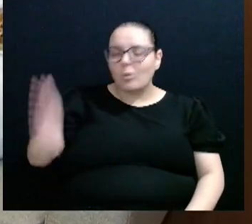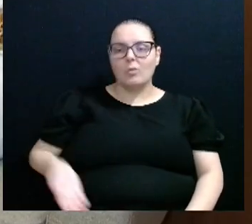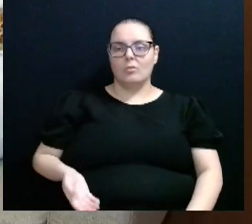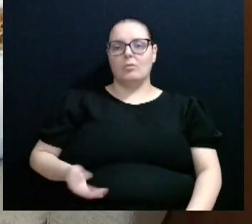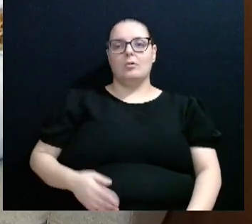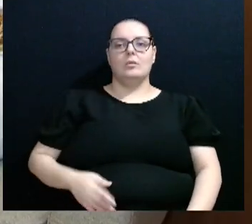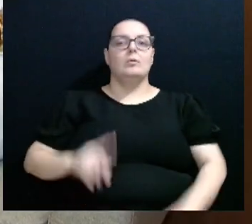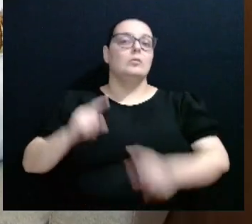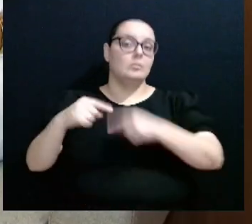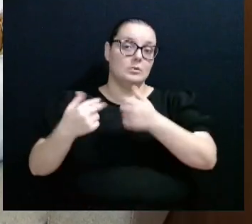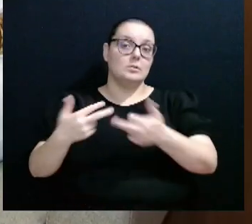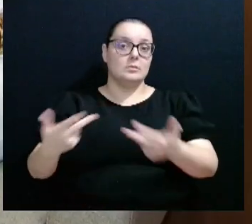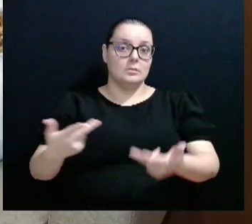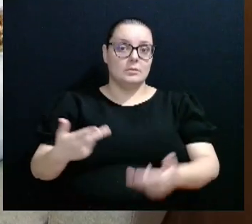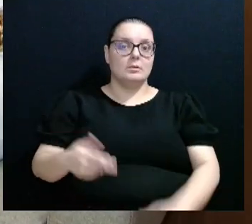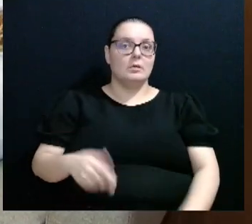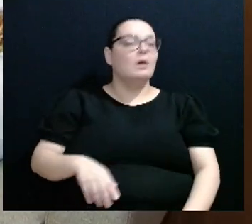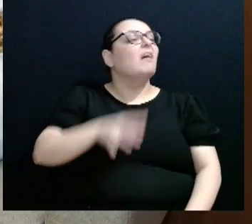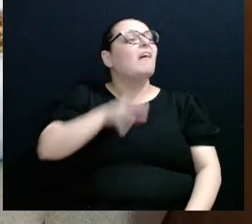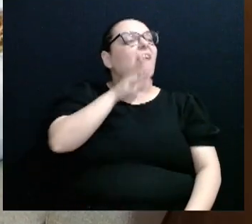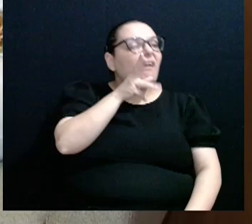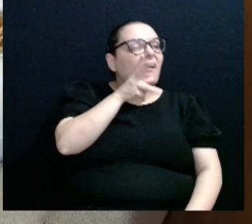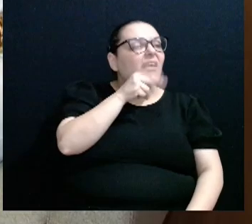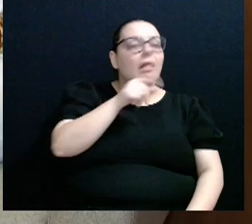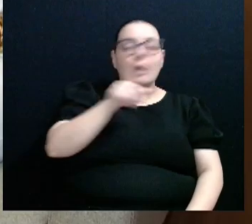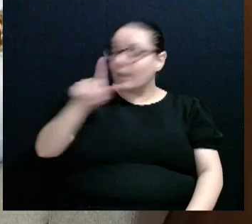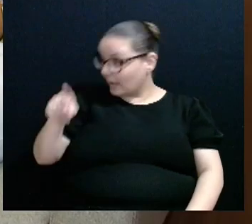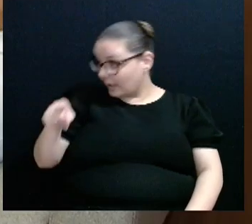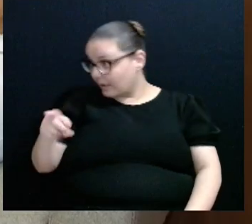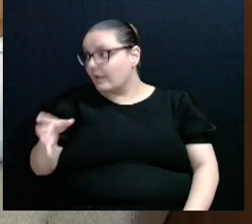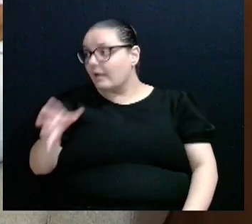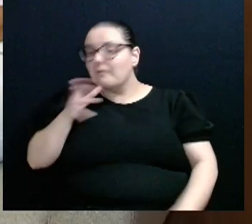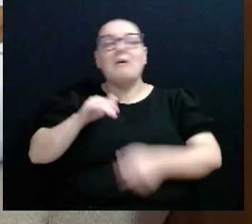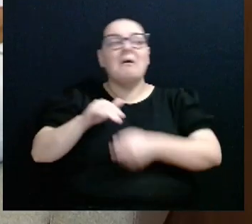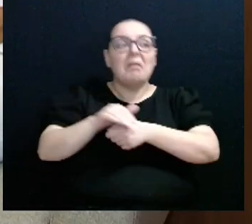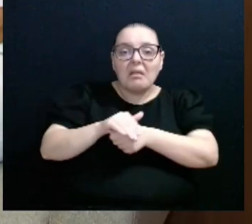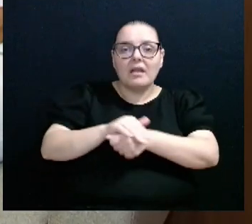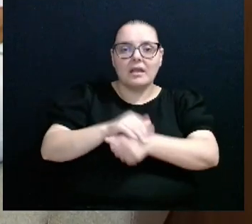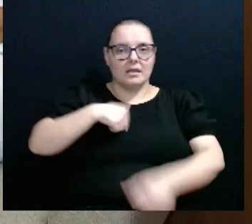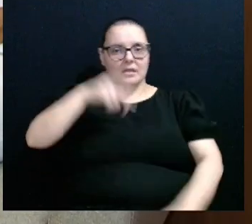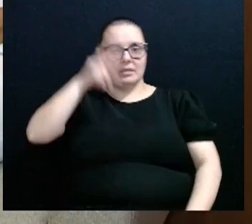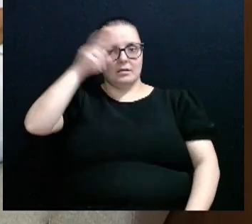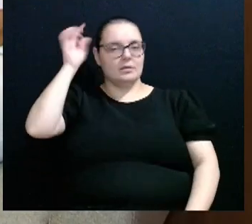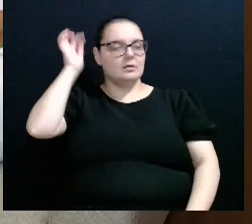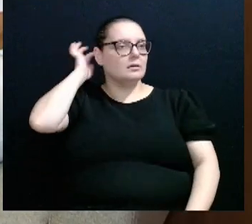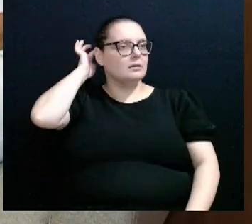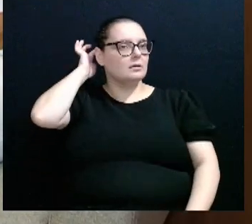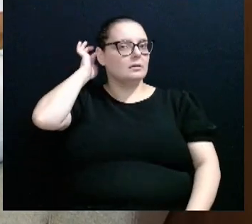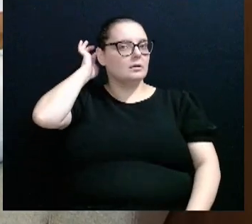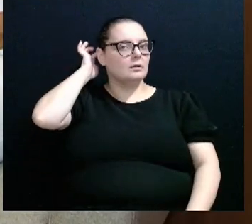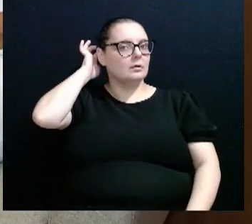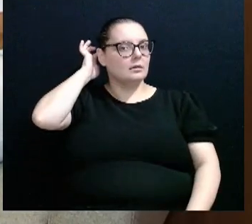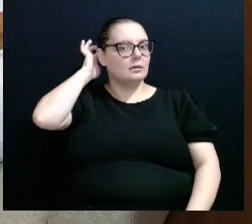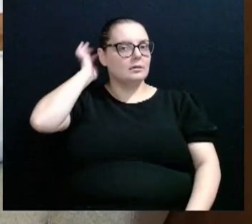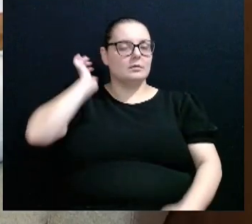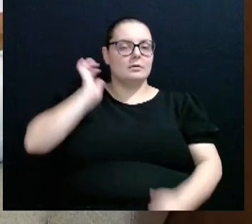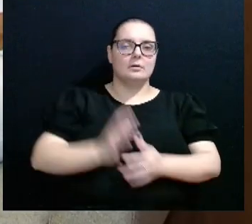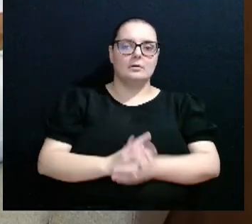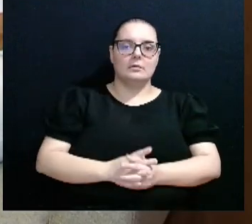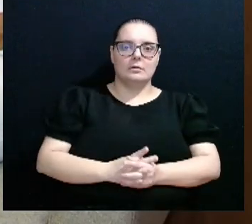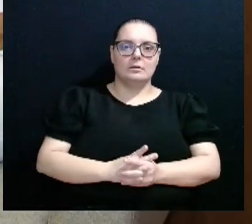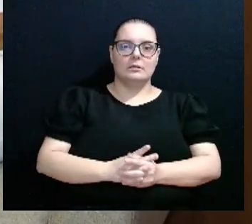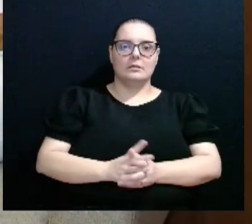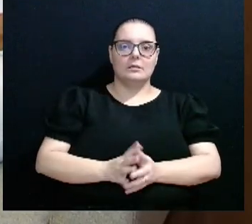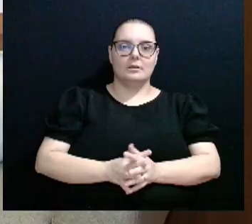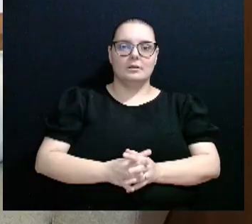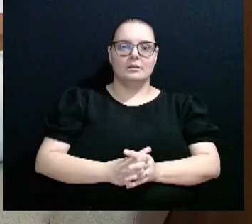nomes que o lerdinha, né? devagar, Eu você onde lembro que vai tinha terminar. uma não era nem não